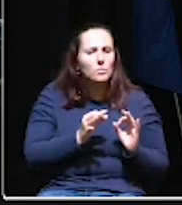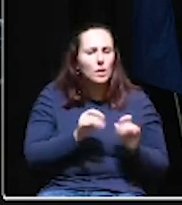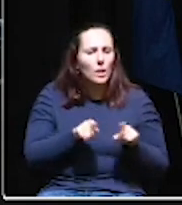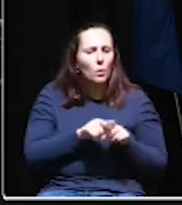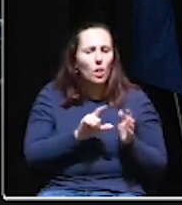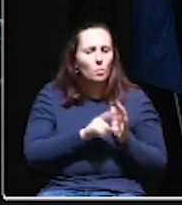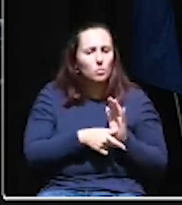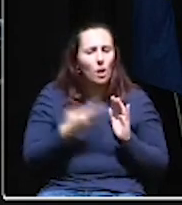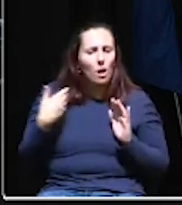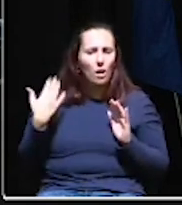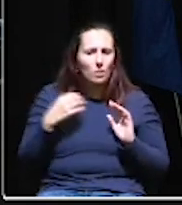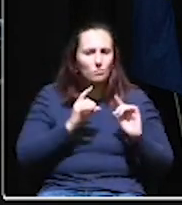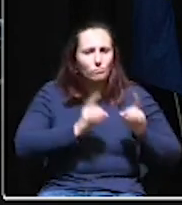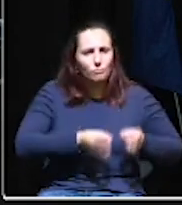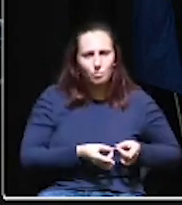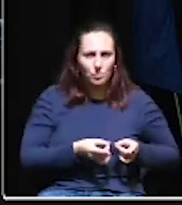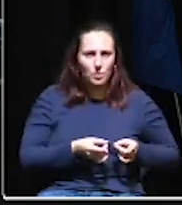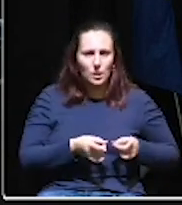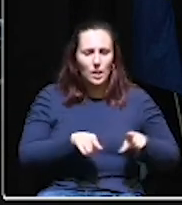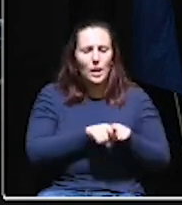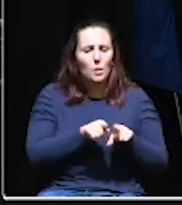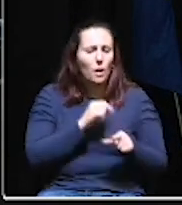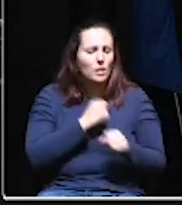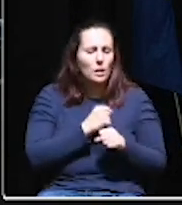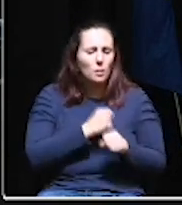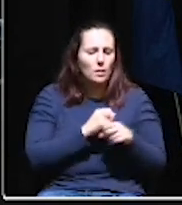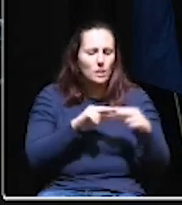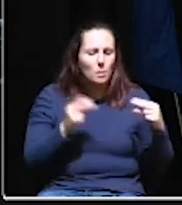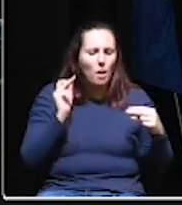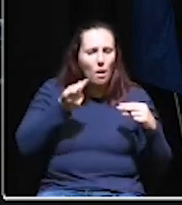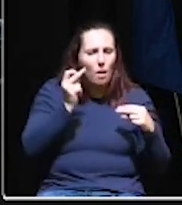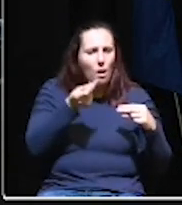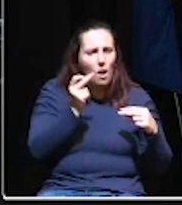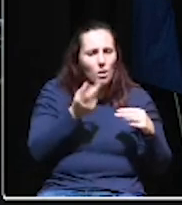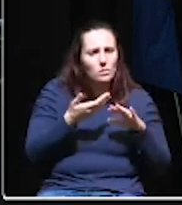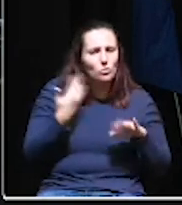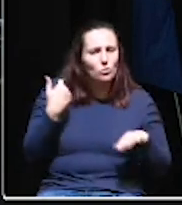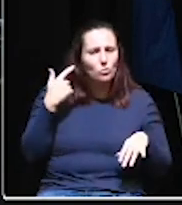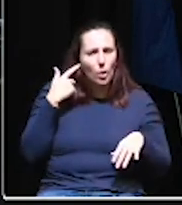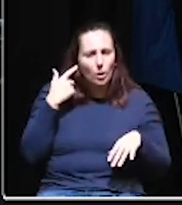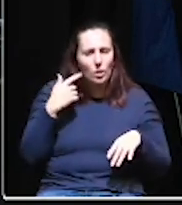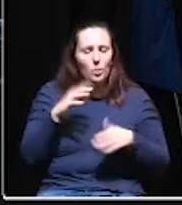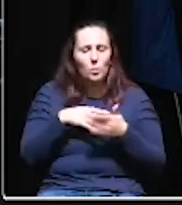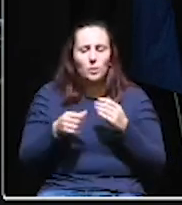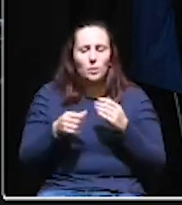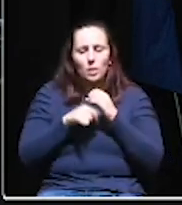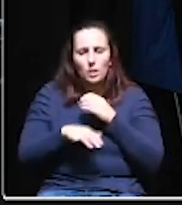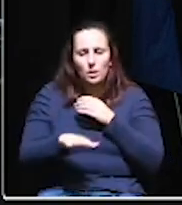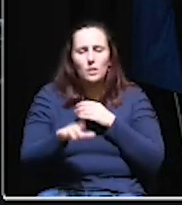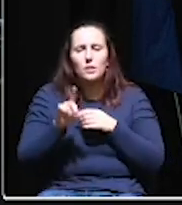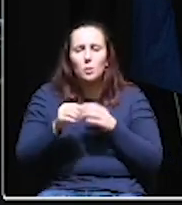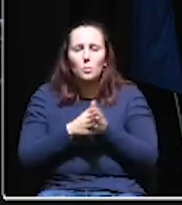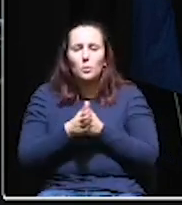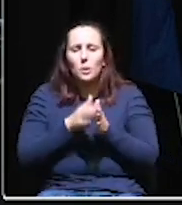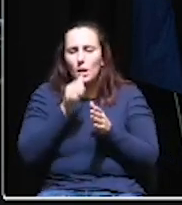que já estavam em curso e que resultam de trabalho de anos da Câmara e dos serviços municipais. É o exemplo do plano de drenagem ou do aproveitamento de